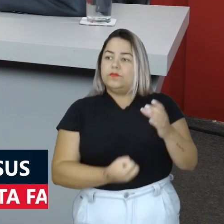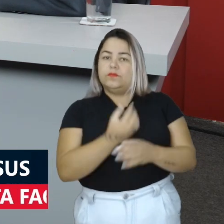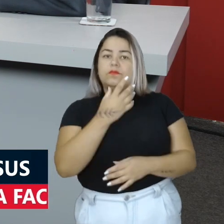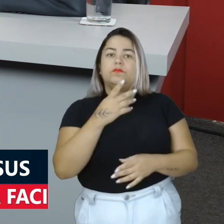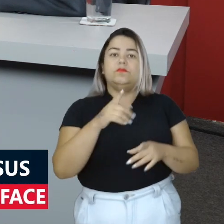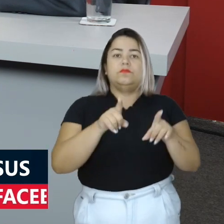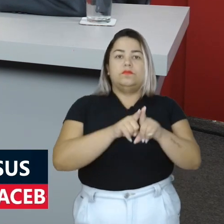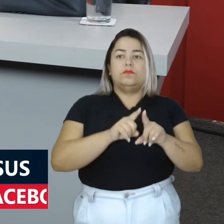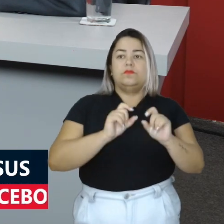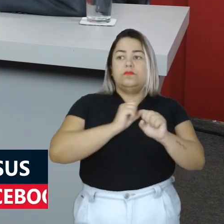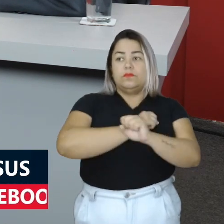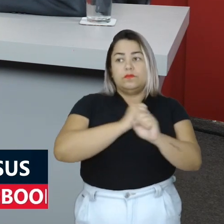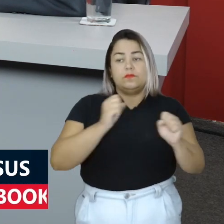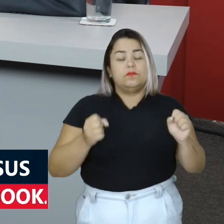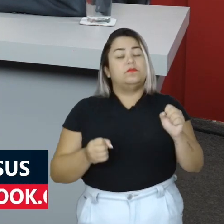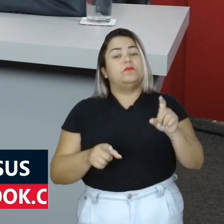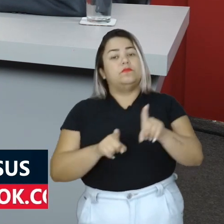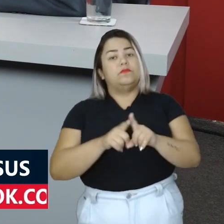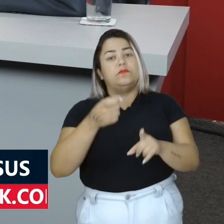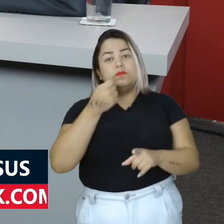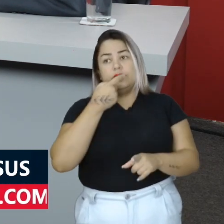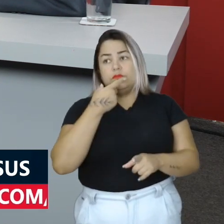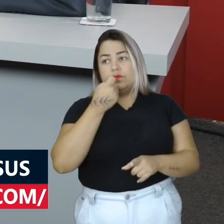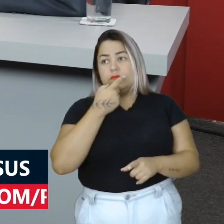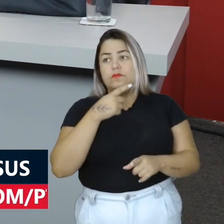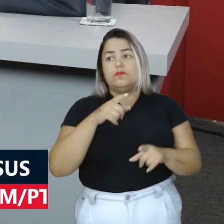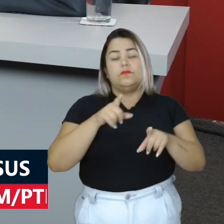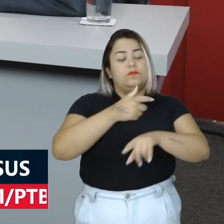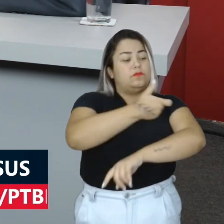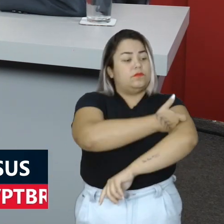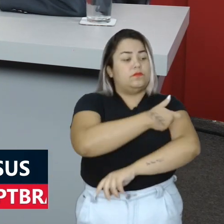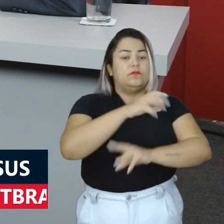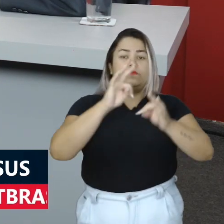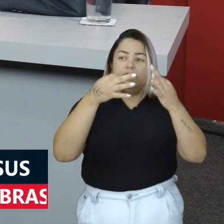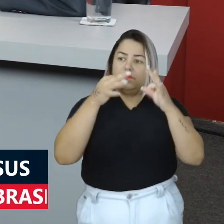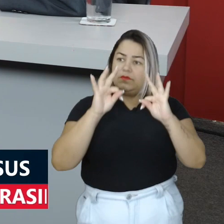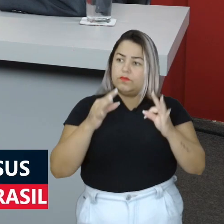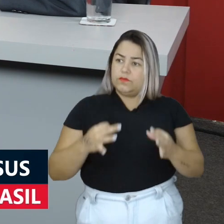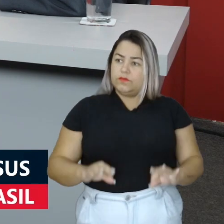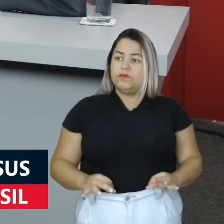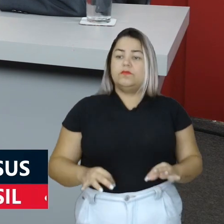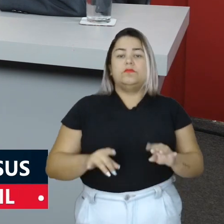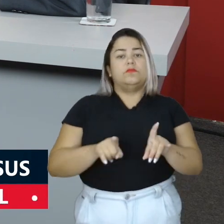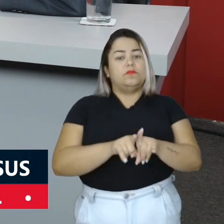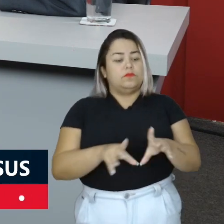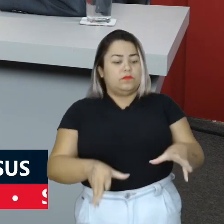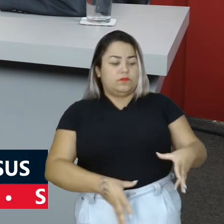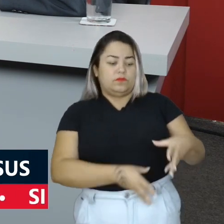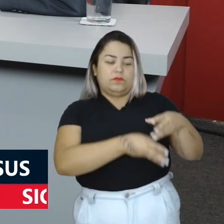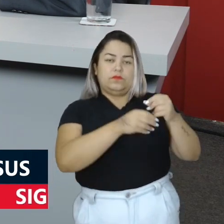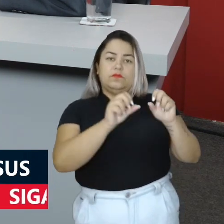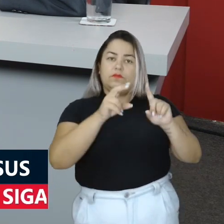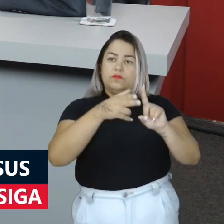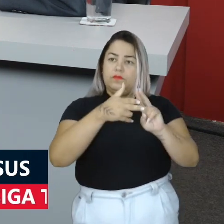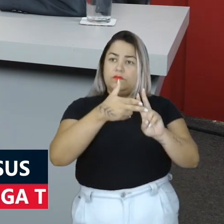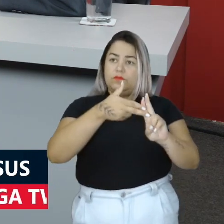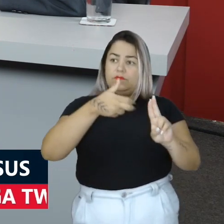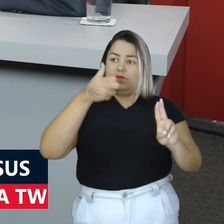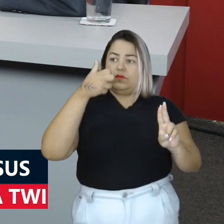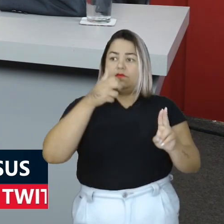medicamentos, vacinas, tratamentos, tecnologias que vão estar sendo incorporadas ao Sistema Único de Saúde,